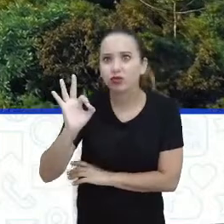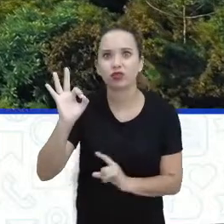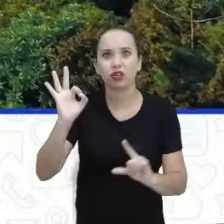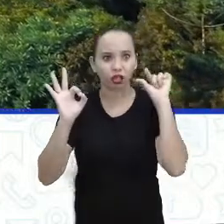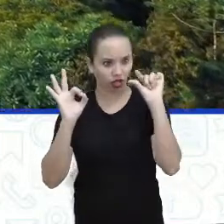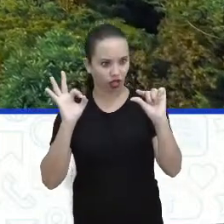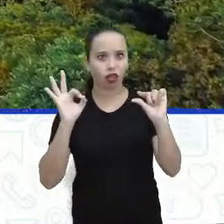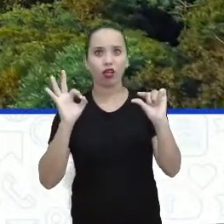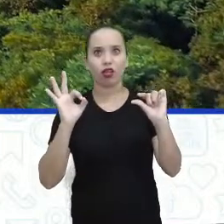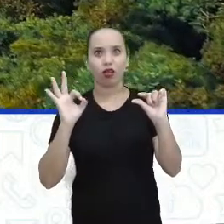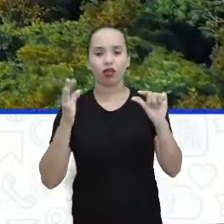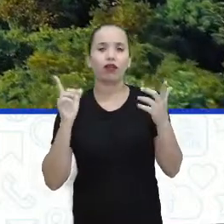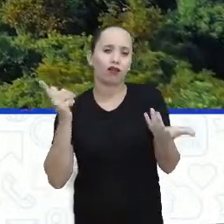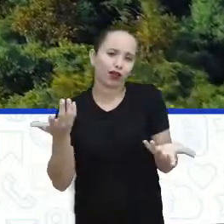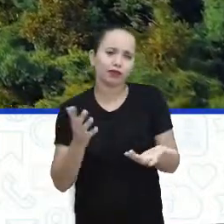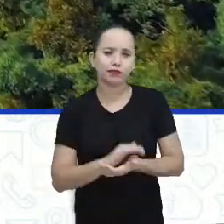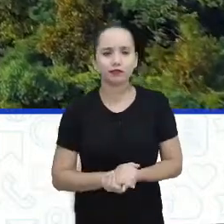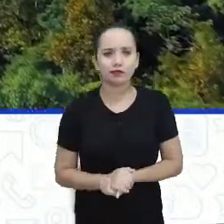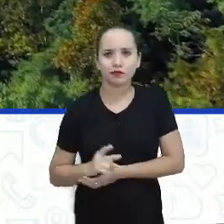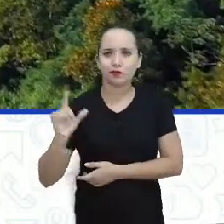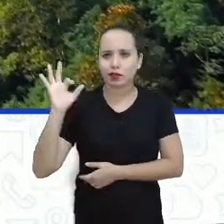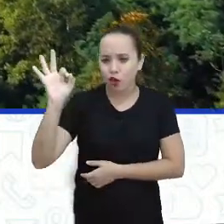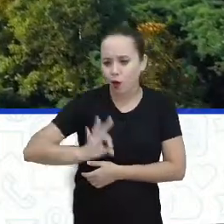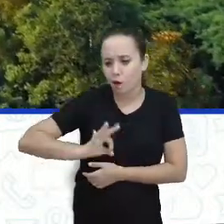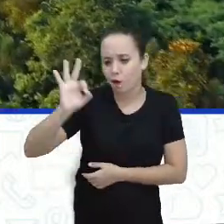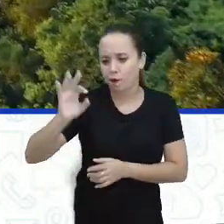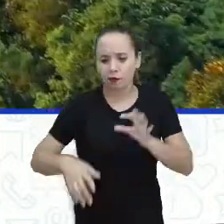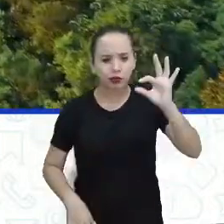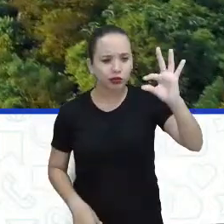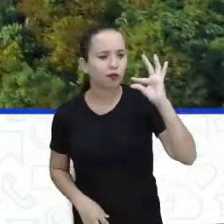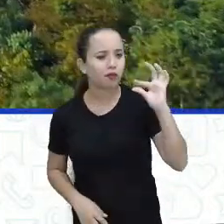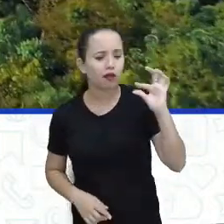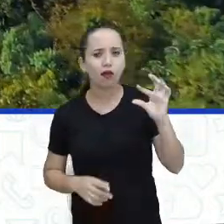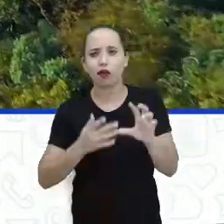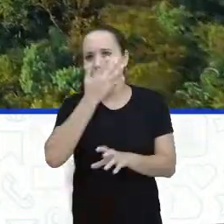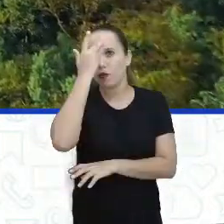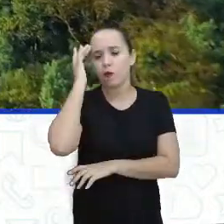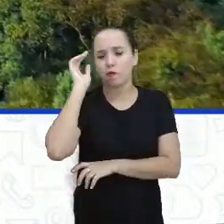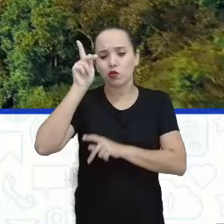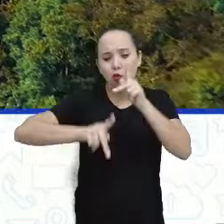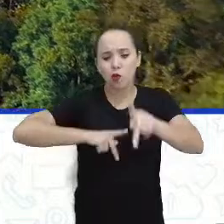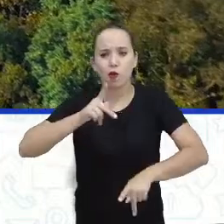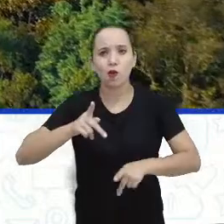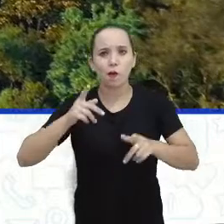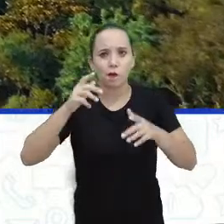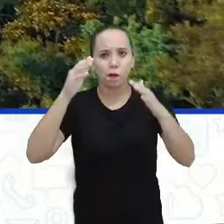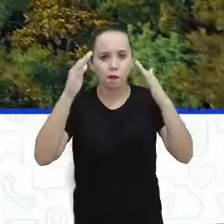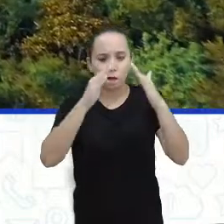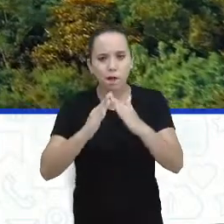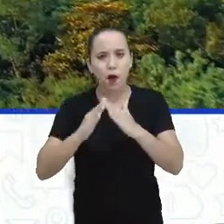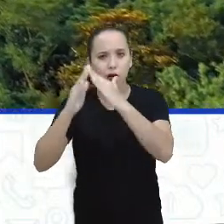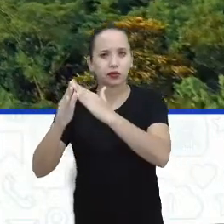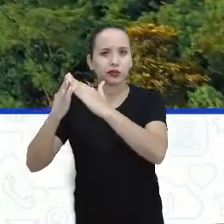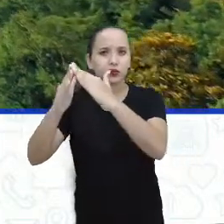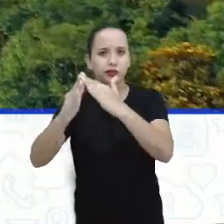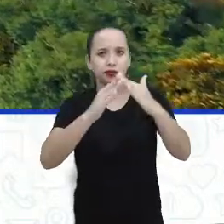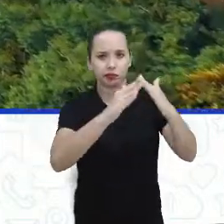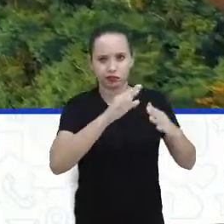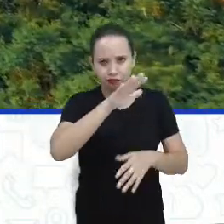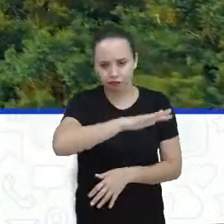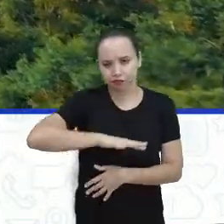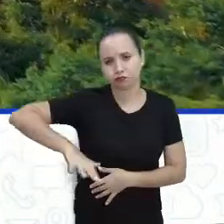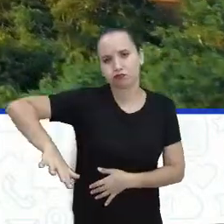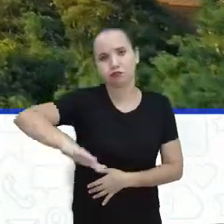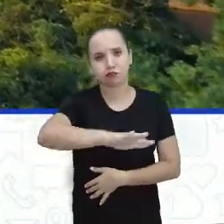menor parte da população brasileira morando lá, mas é lá que tem maior quantidade de água. Então, a gente vê nitidamente